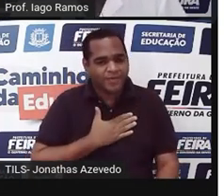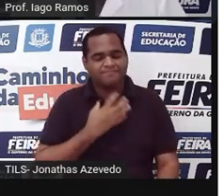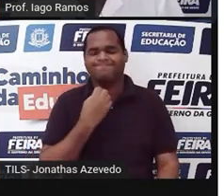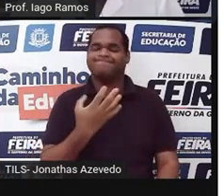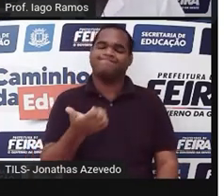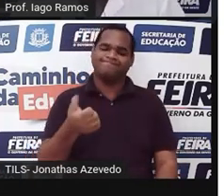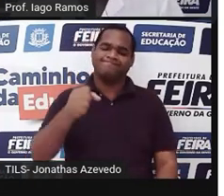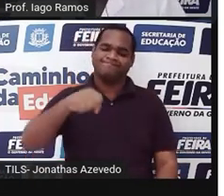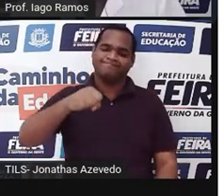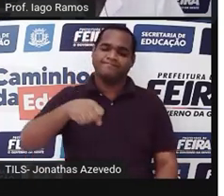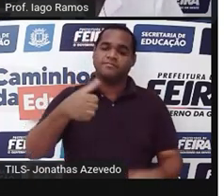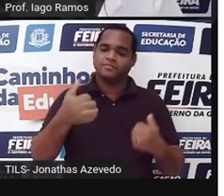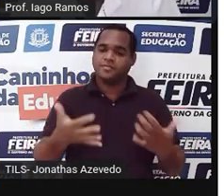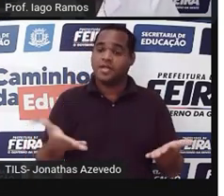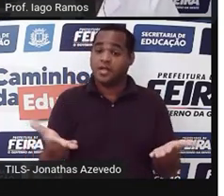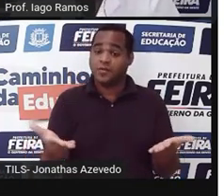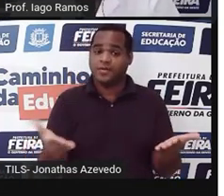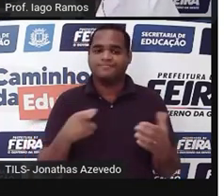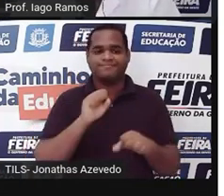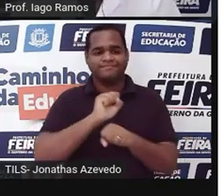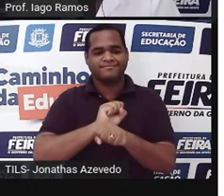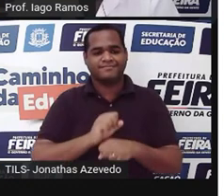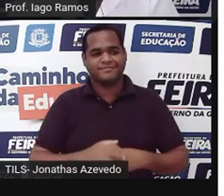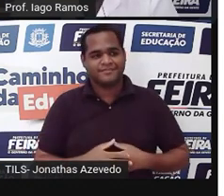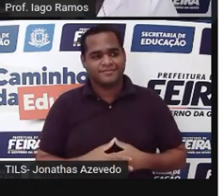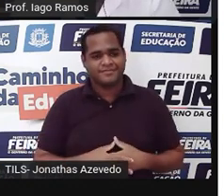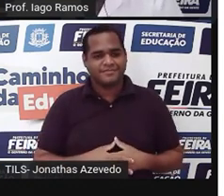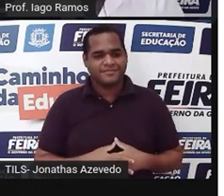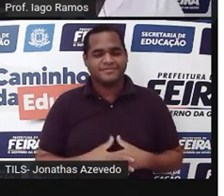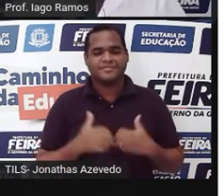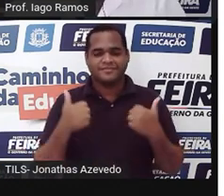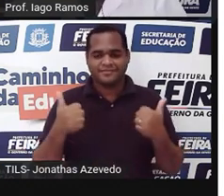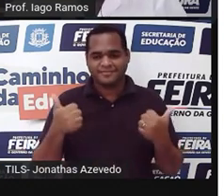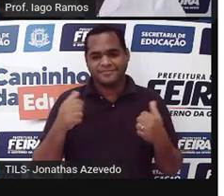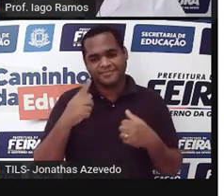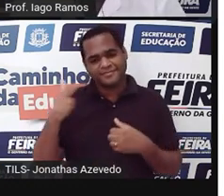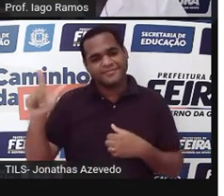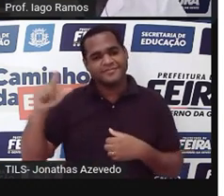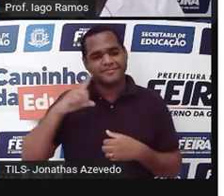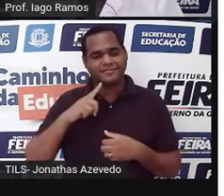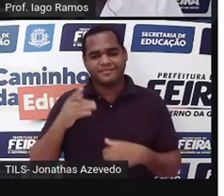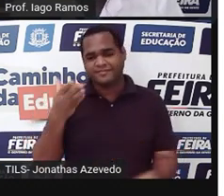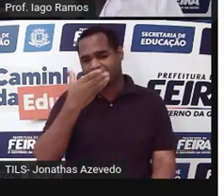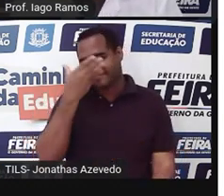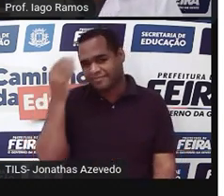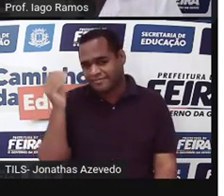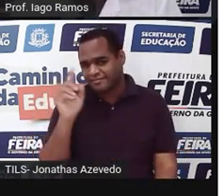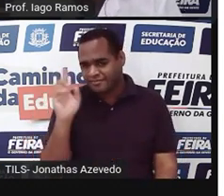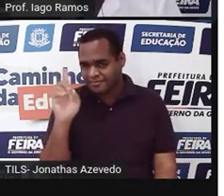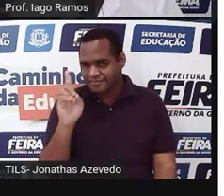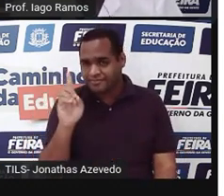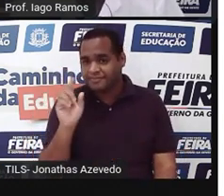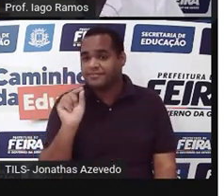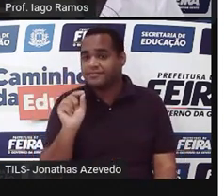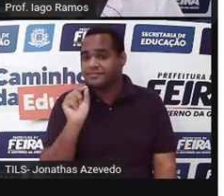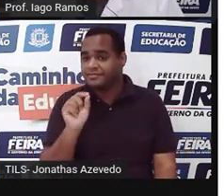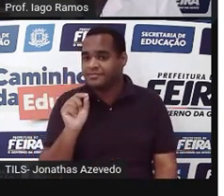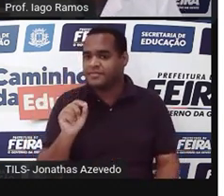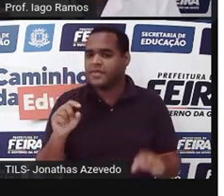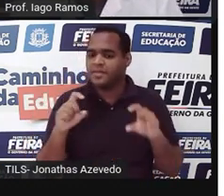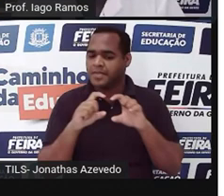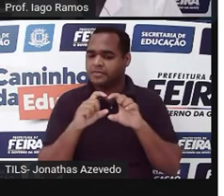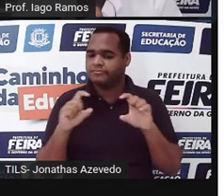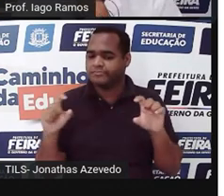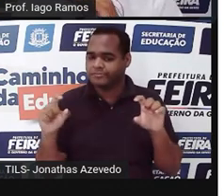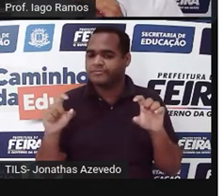tá bom mas a gente vai ficar por aqui certo desde já até a próxima e não esquece tá esse é o